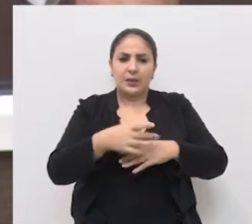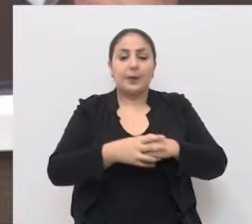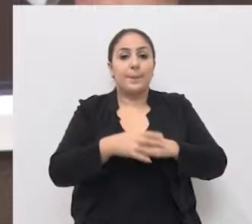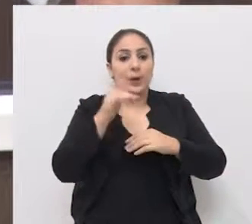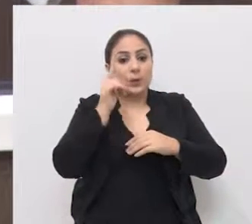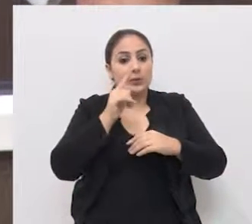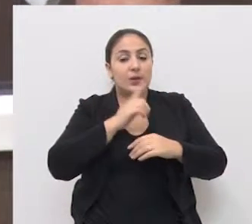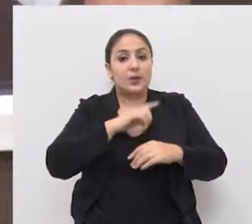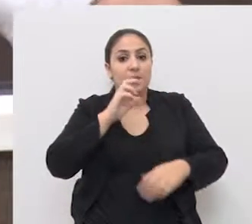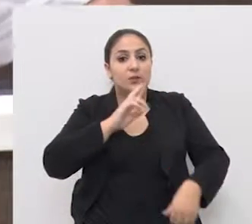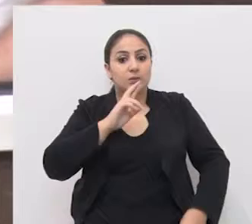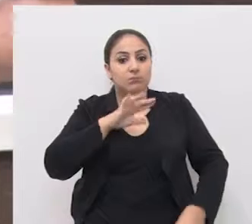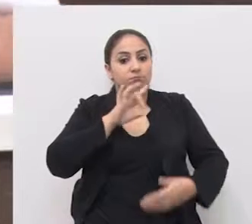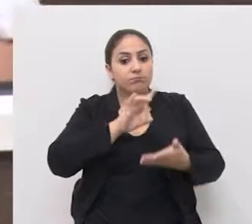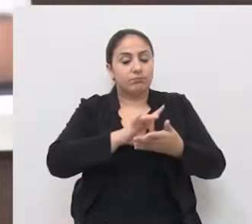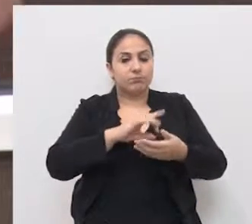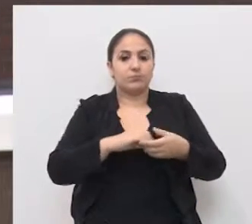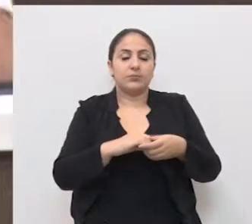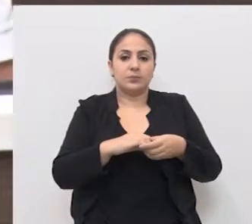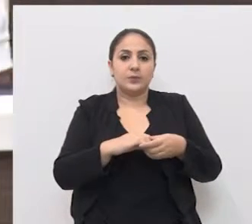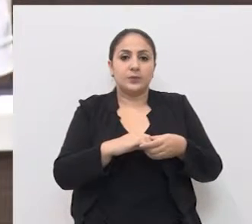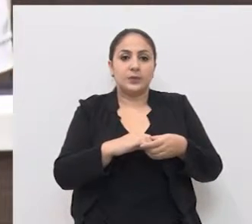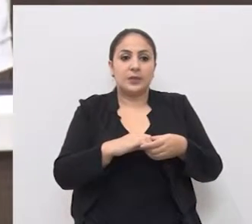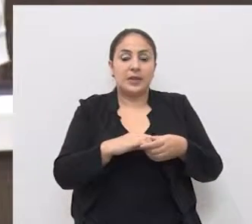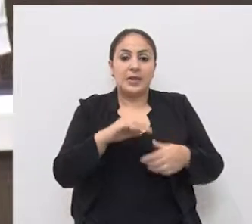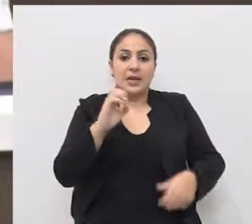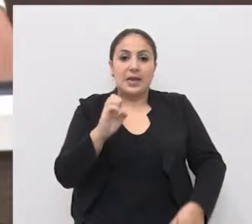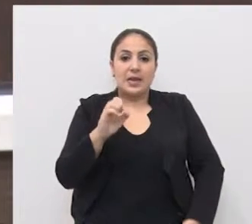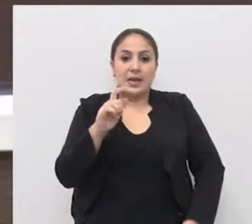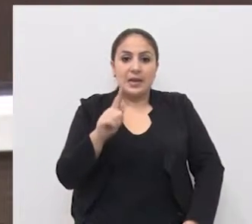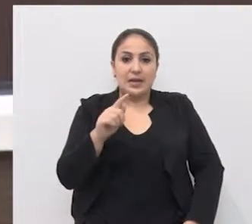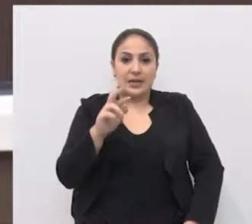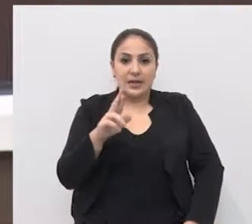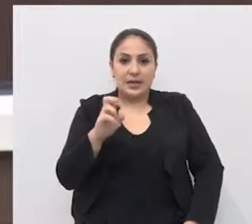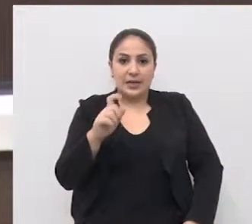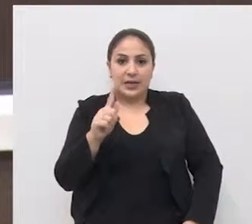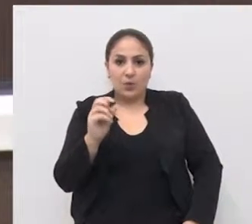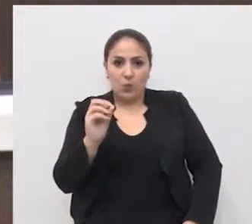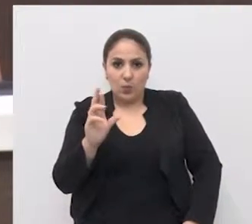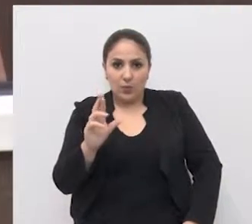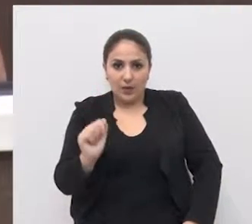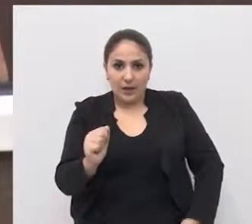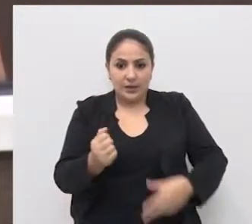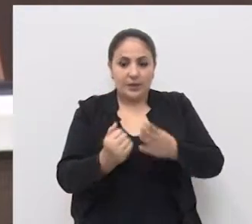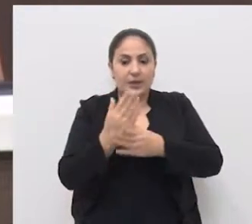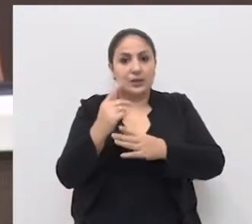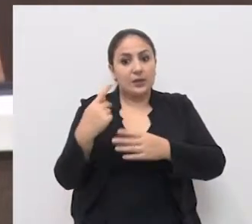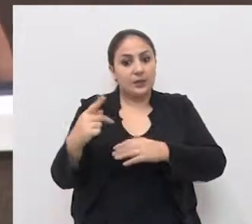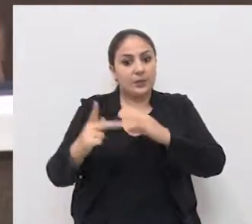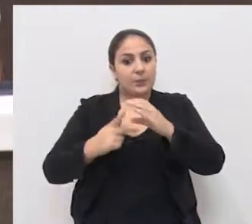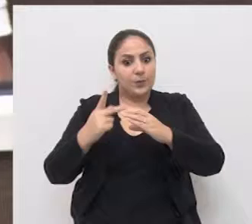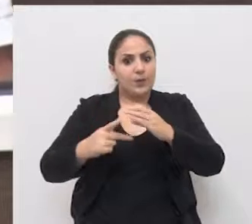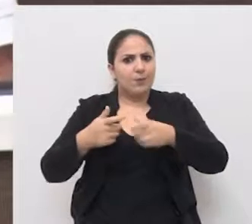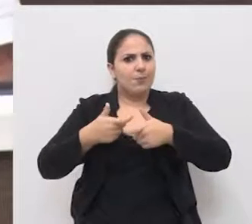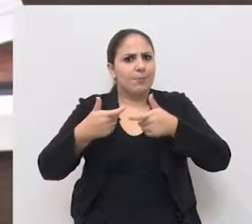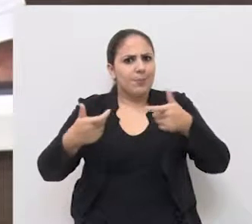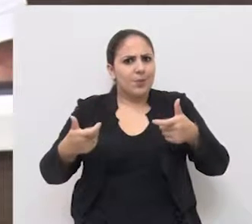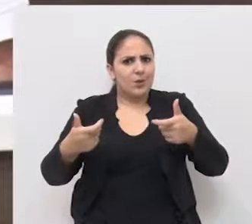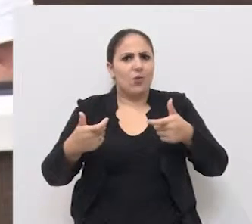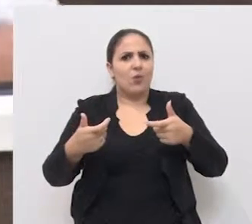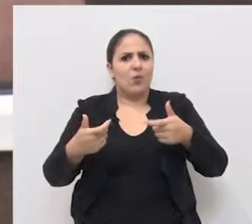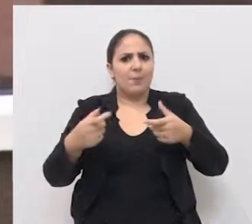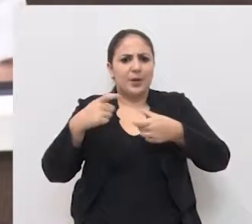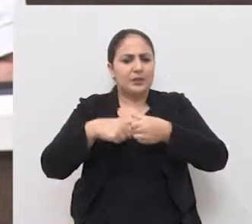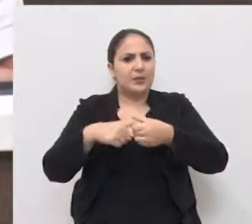foram formadas aqui, para dar um resultado efetivo. Do egrégora formado aqui na Câmara, ampliou as